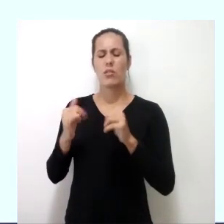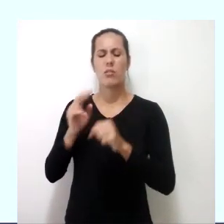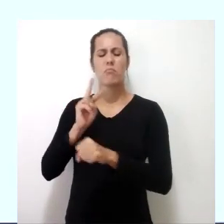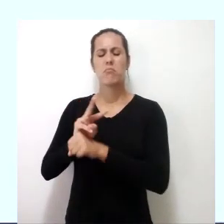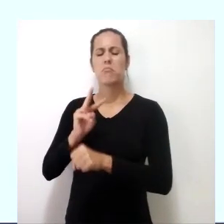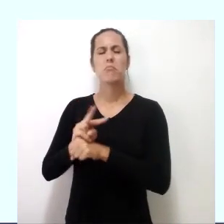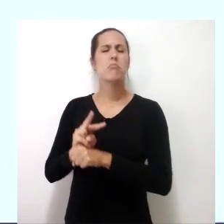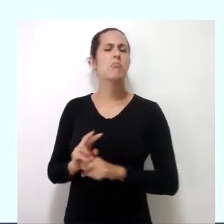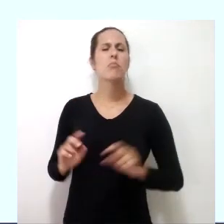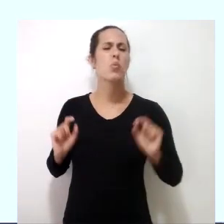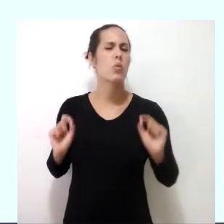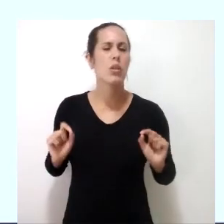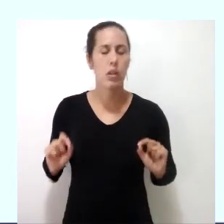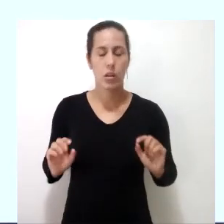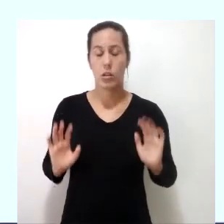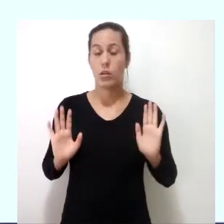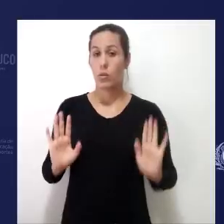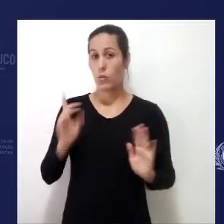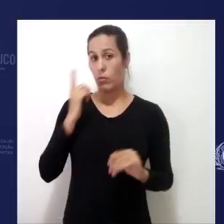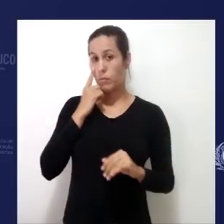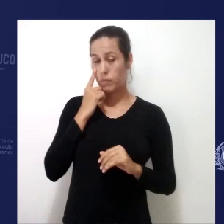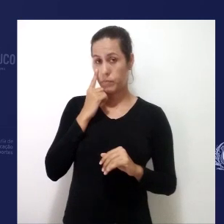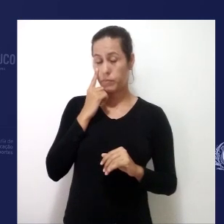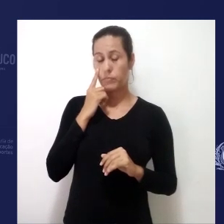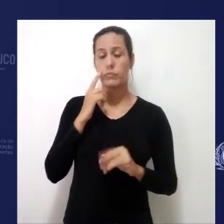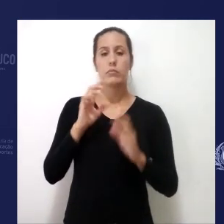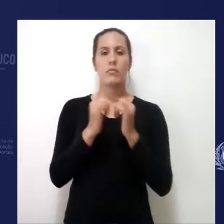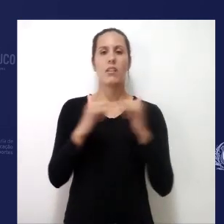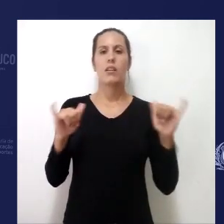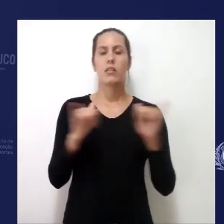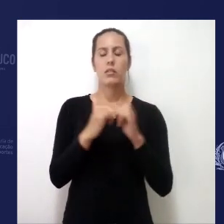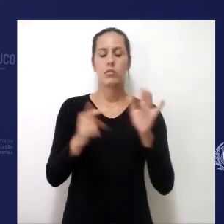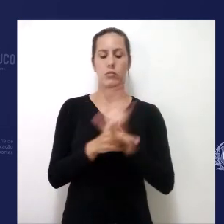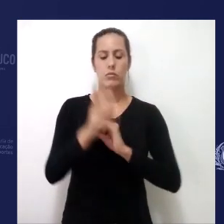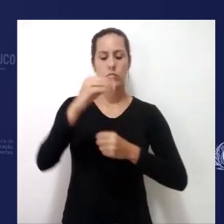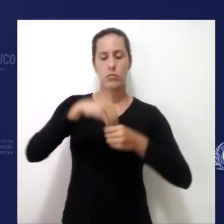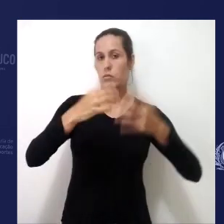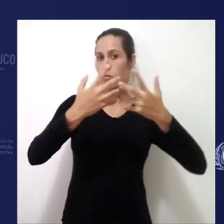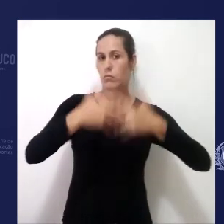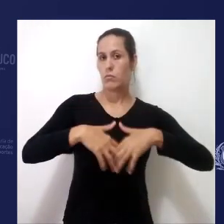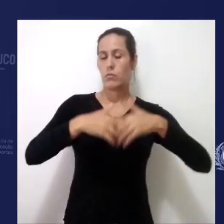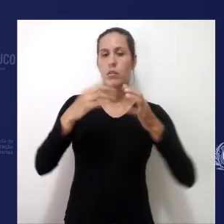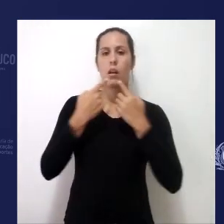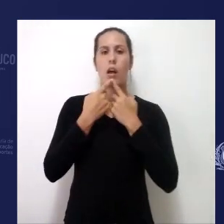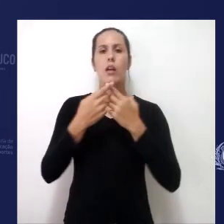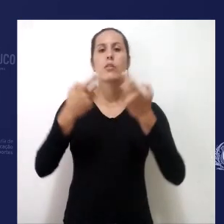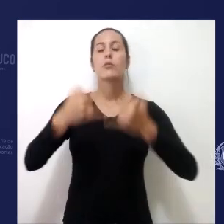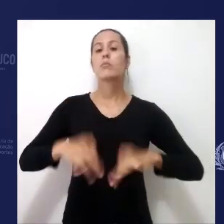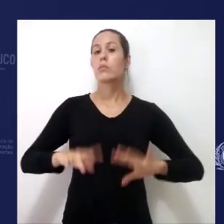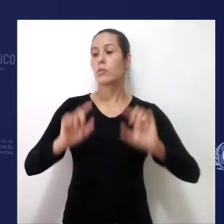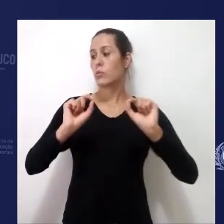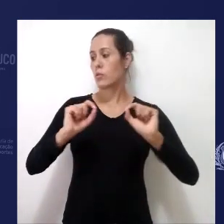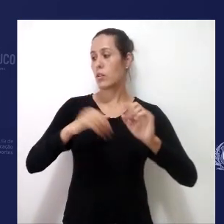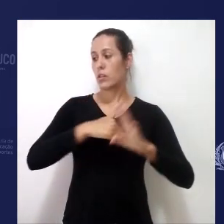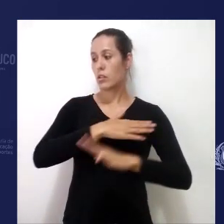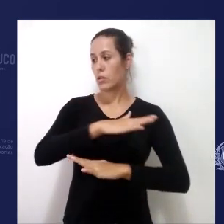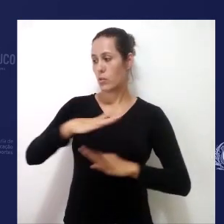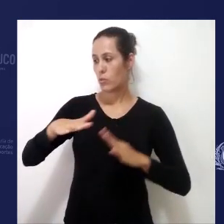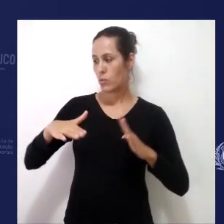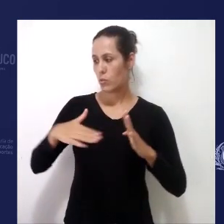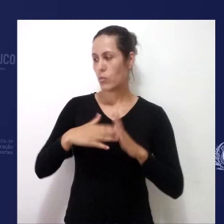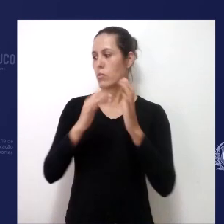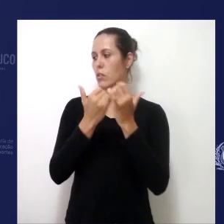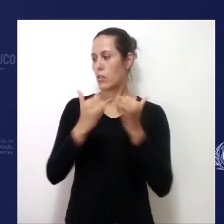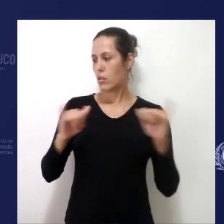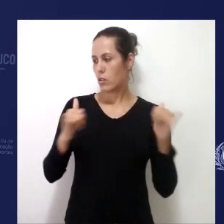energia, o que é uma conservação de energia? A conservação de energia mecânica, ela afirma que toda energia